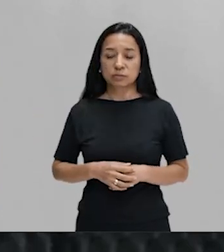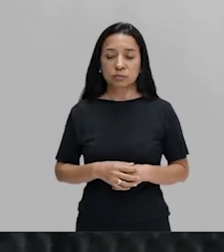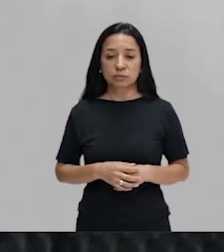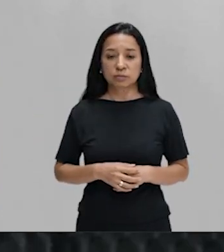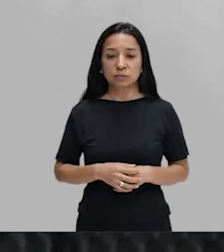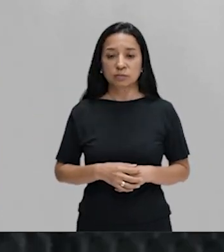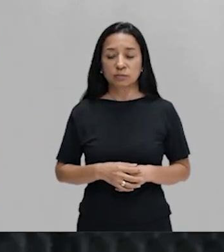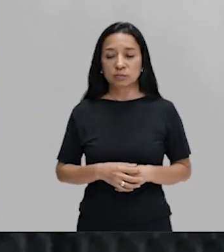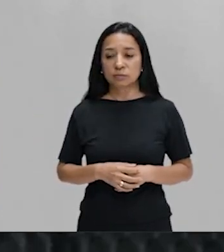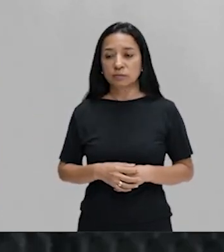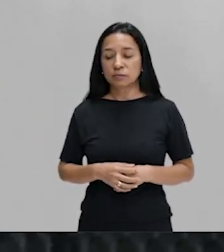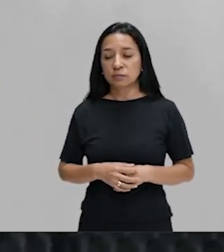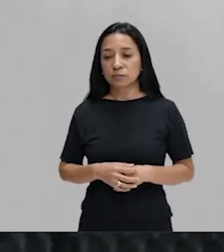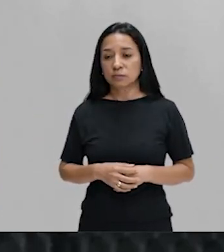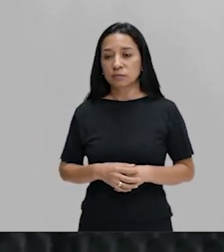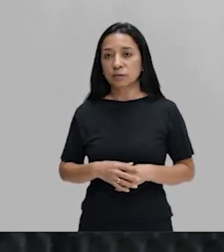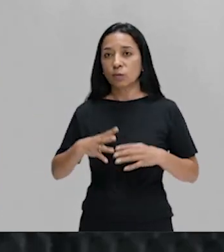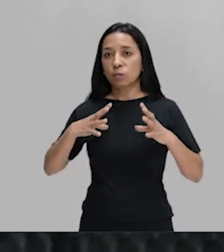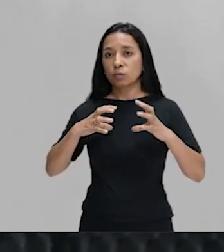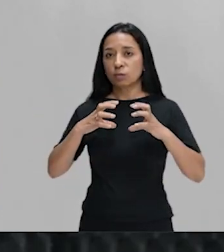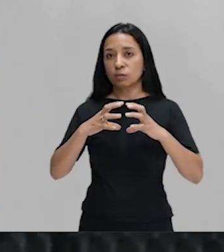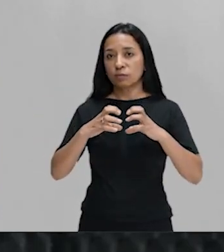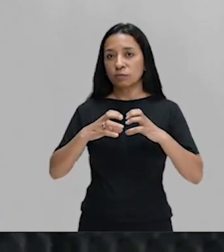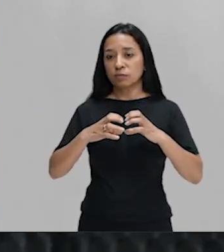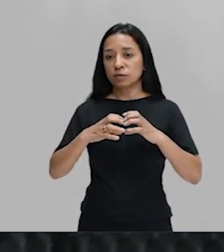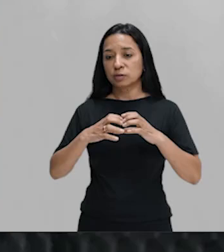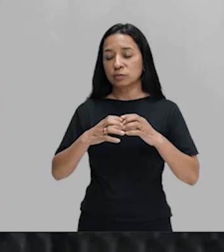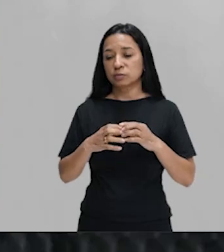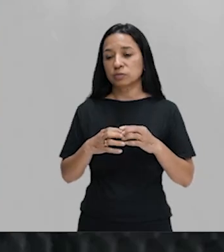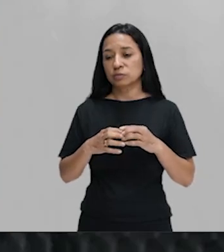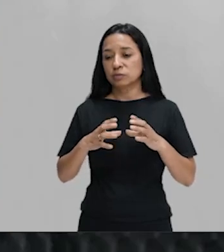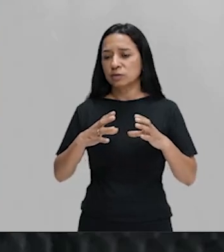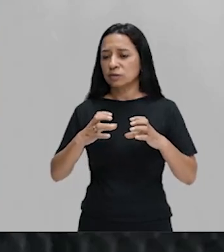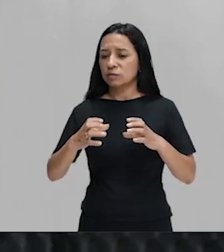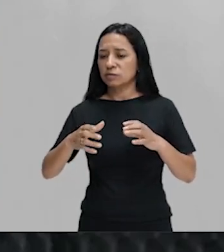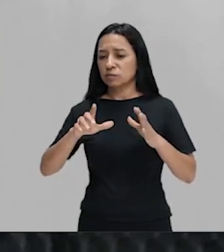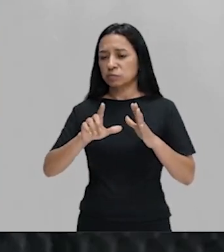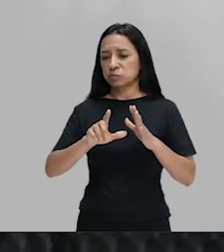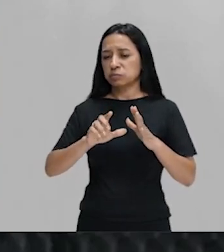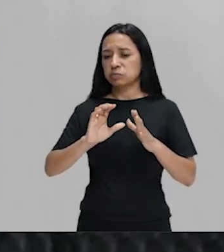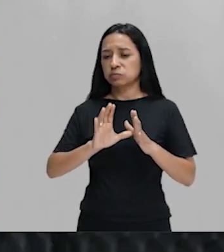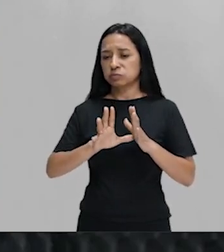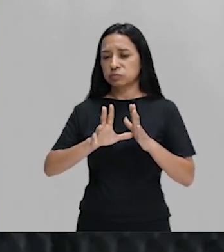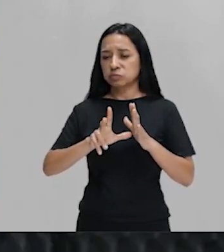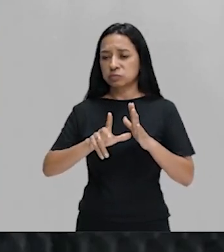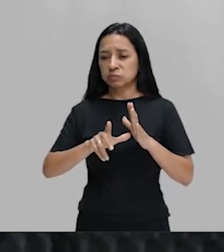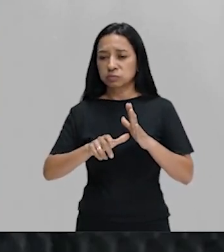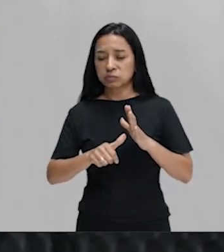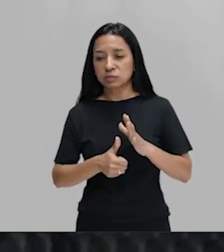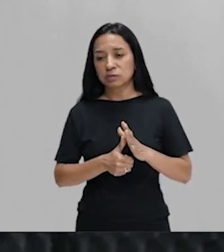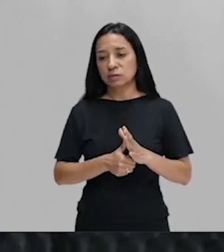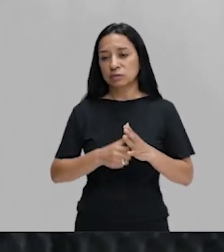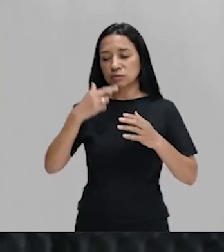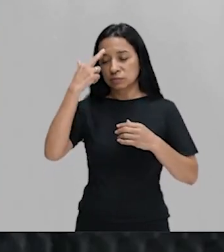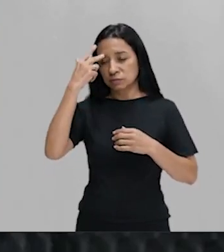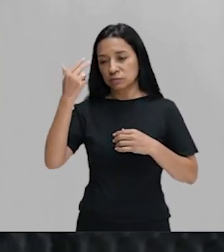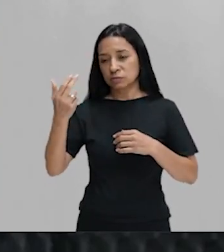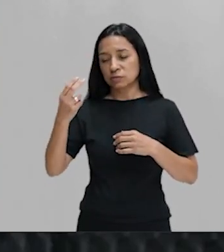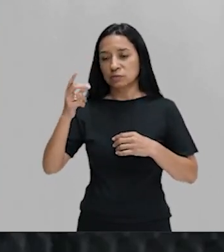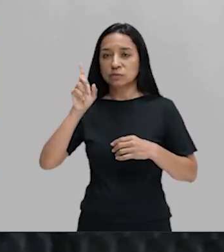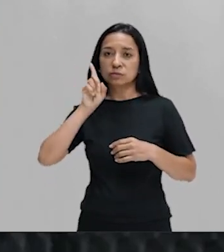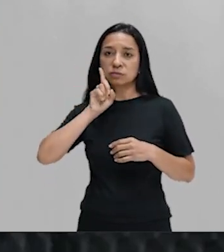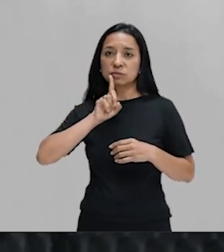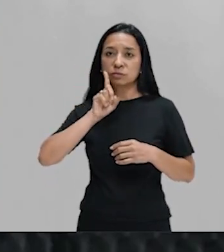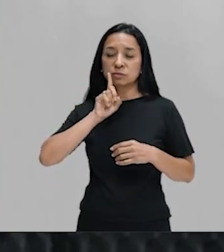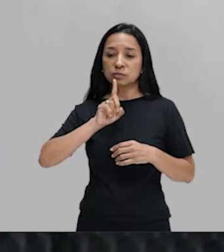Afeganistão. Inclusive um dos conflitos mais longos da história dos Estados Unidos. Porque os Estados